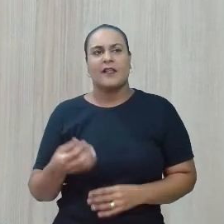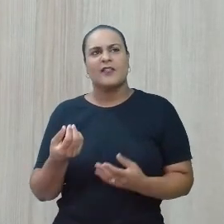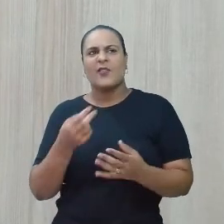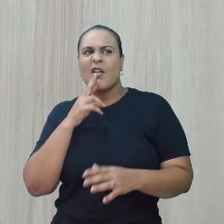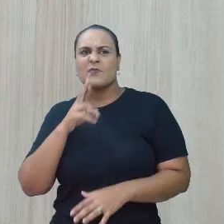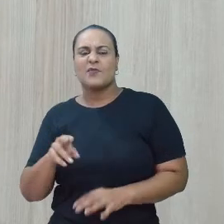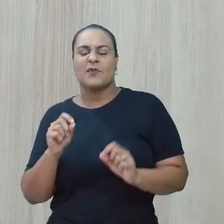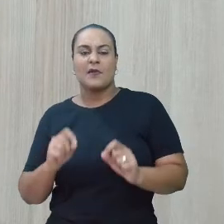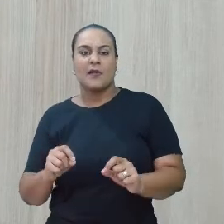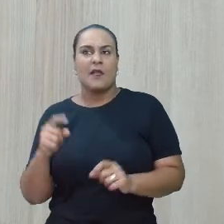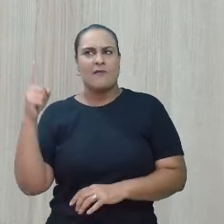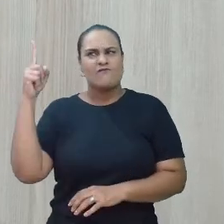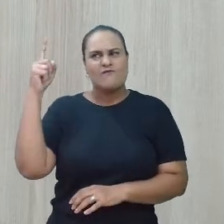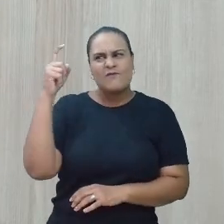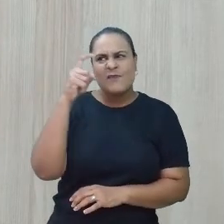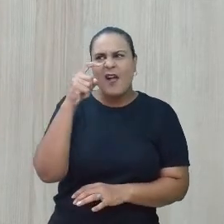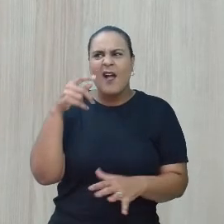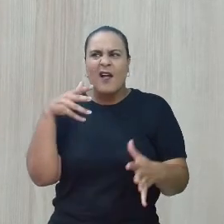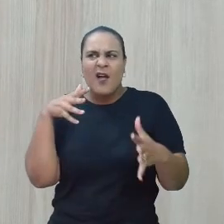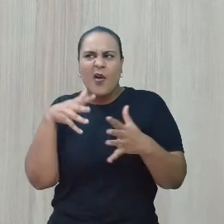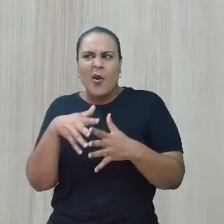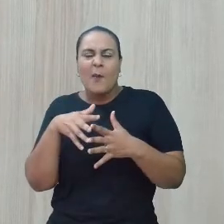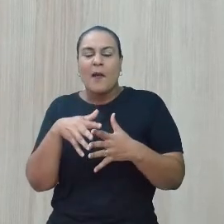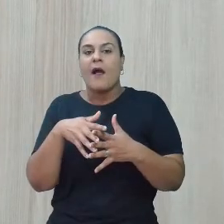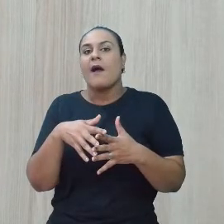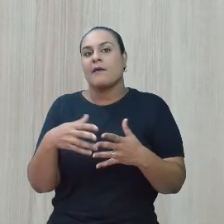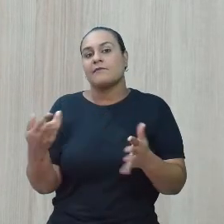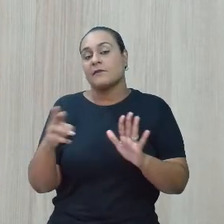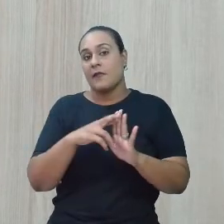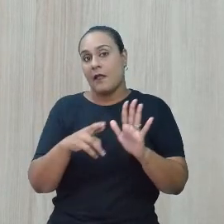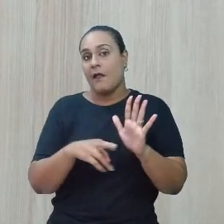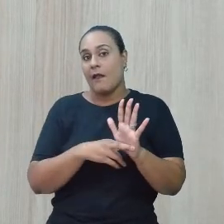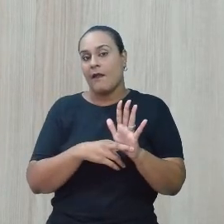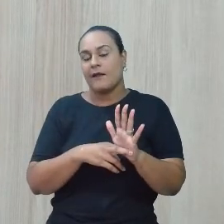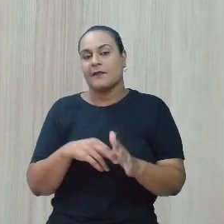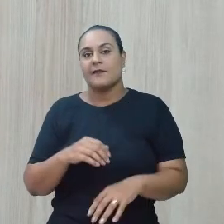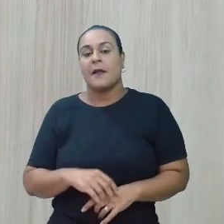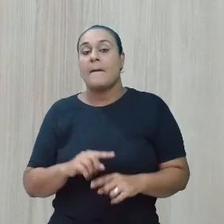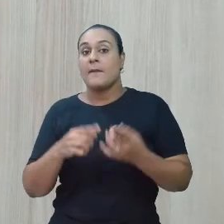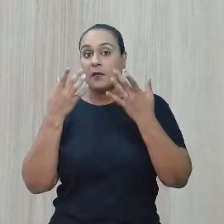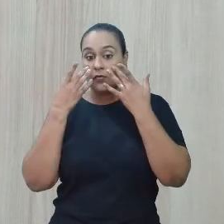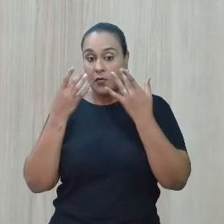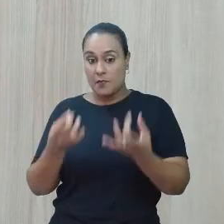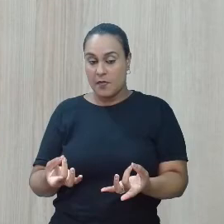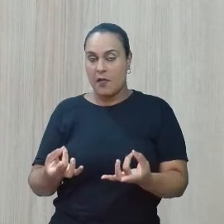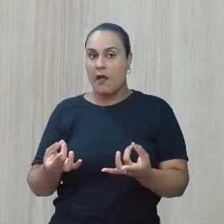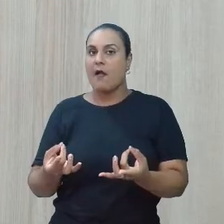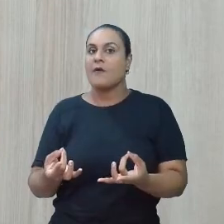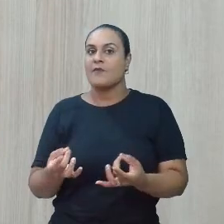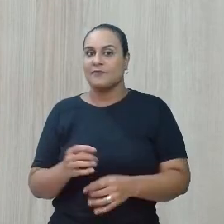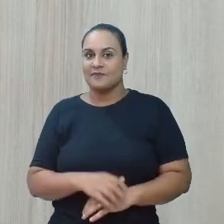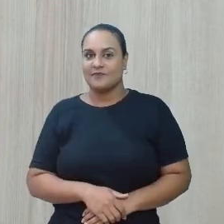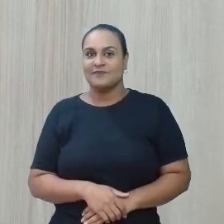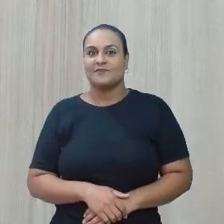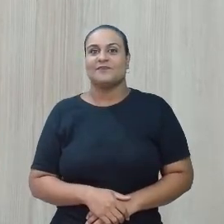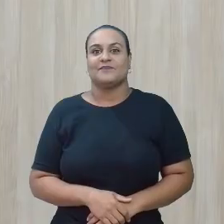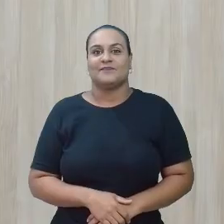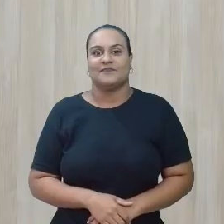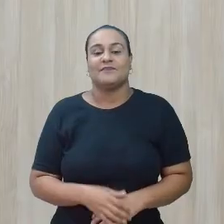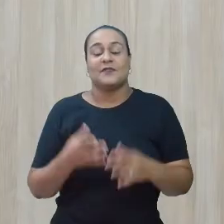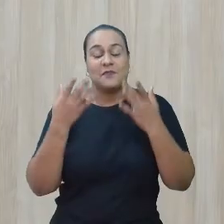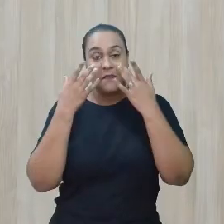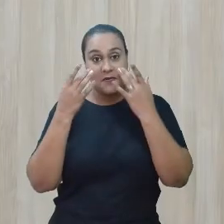novo acordo ortográfico, mas estão aqui ligadinhos nessa aula, tá? Acompanhando direitinho. Tá certo, professora.